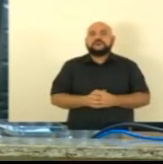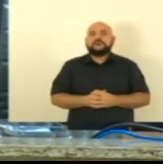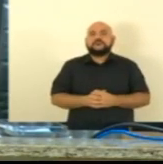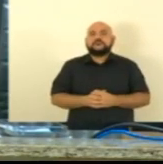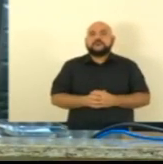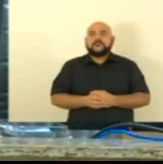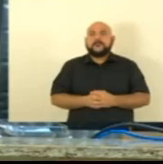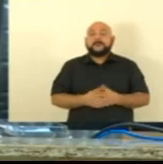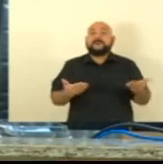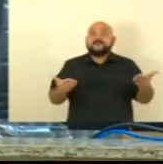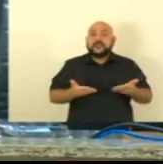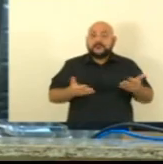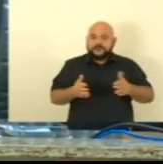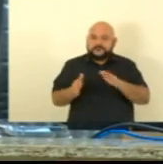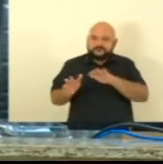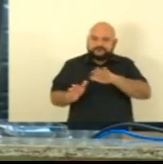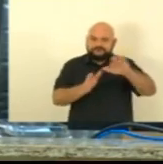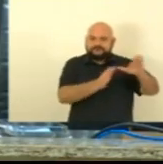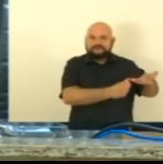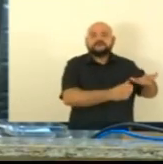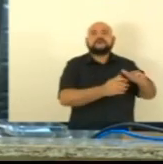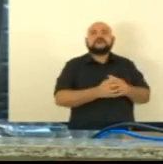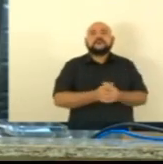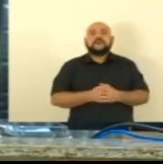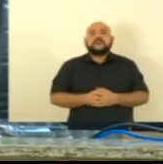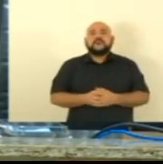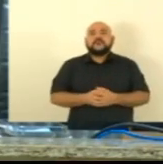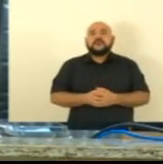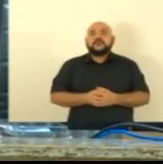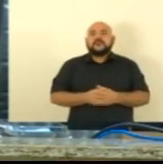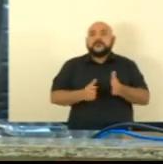Passamos agora à fase das comunicações.